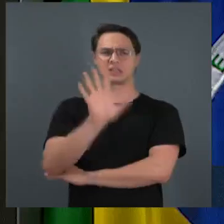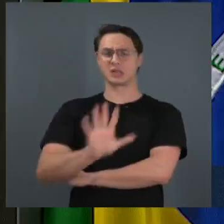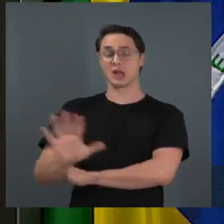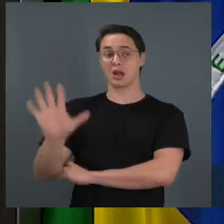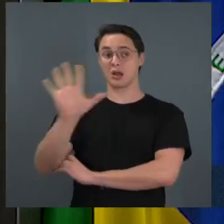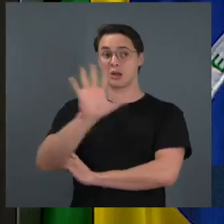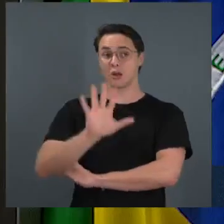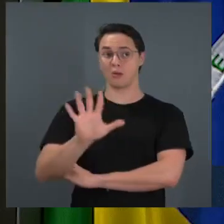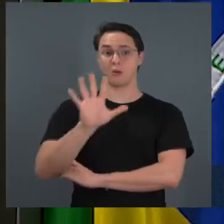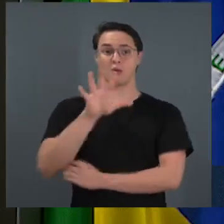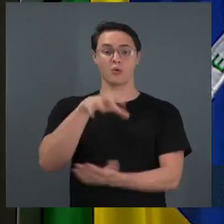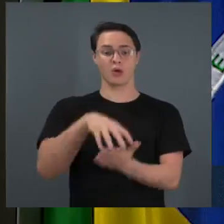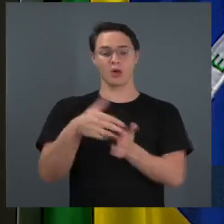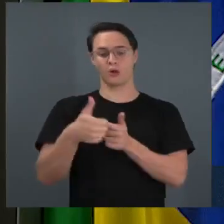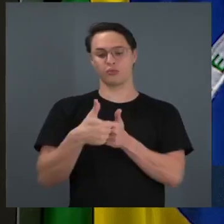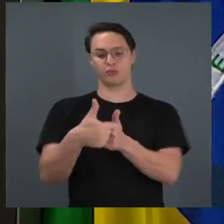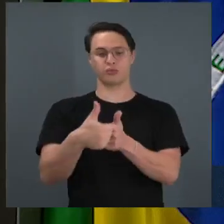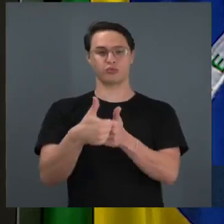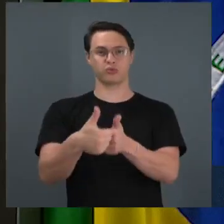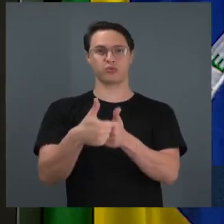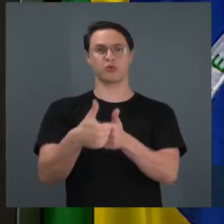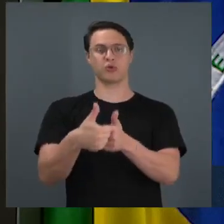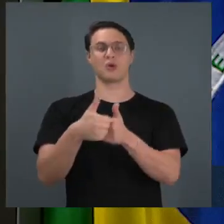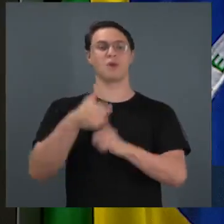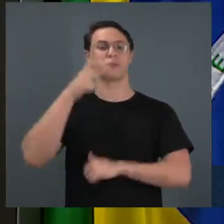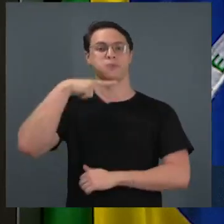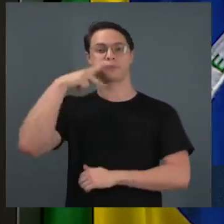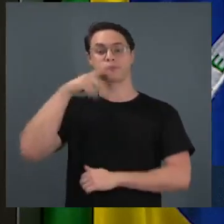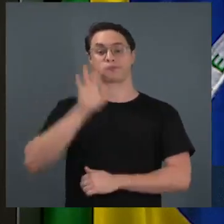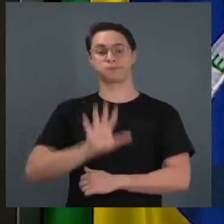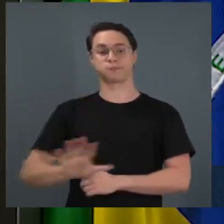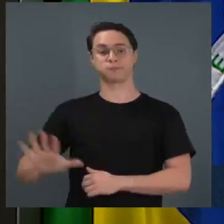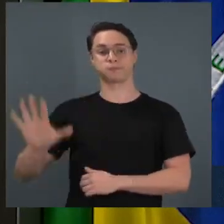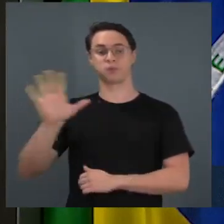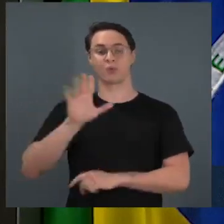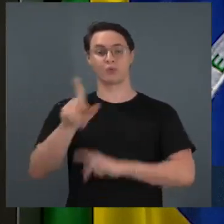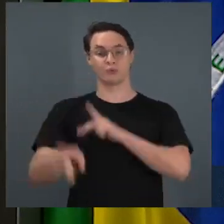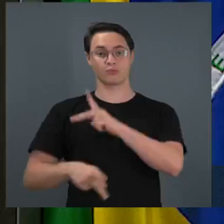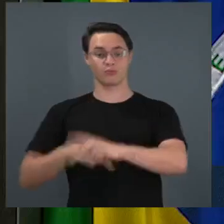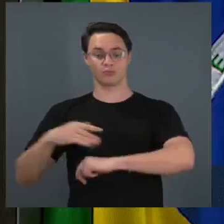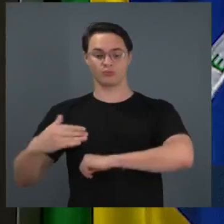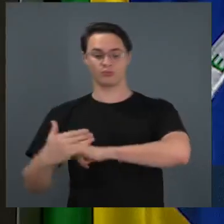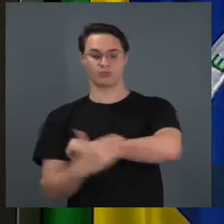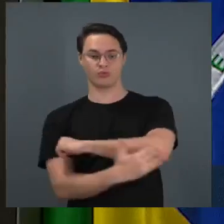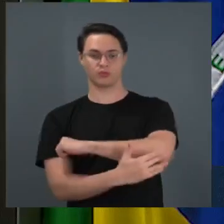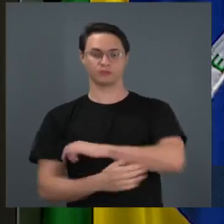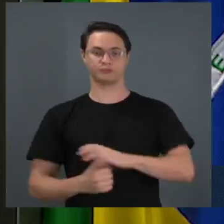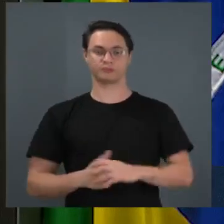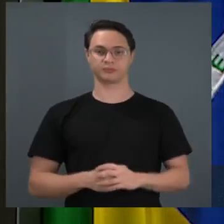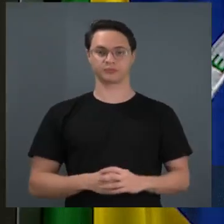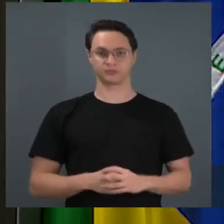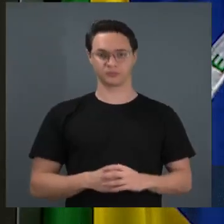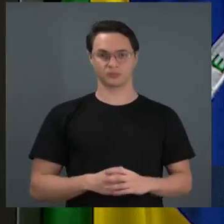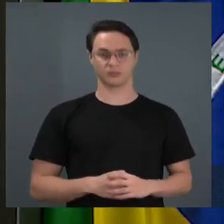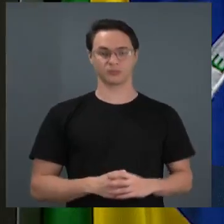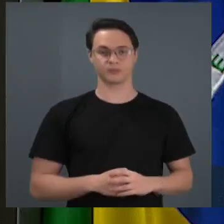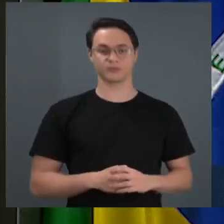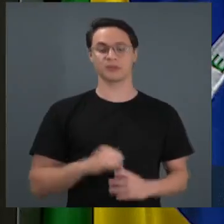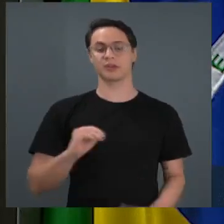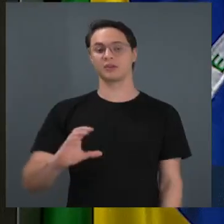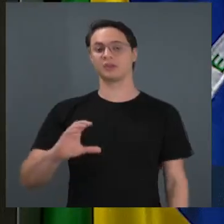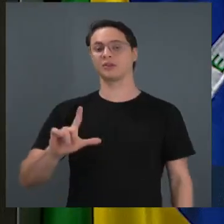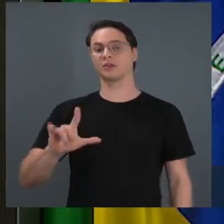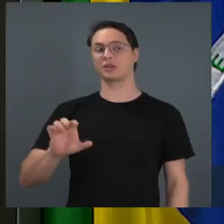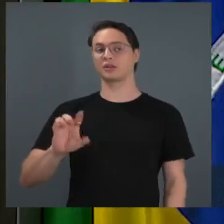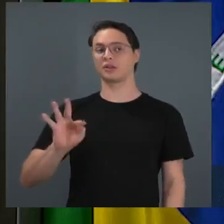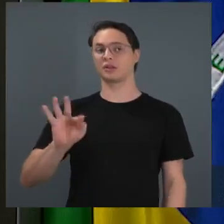Intersetorial de Acompanhamento e Monitoramento da Política Nacional para a População em Situação de Rua. Cleiton Luiz da